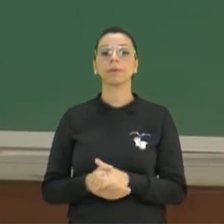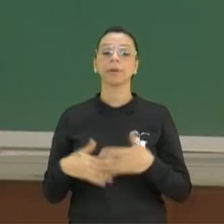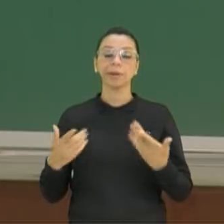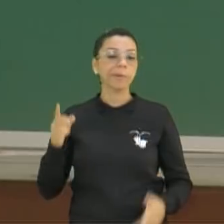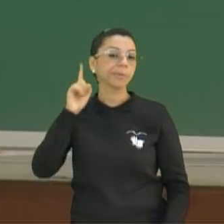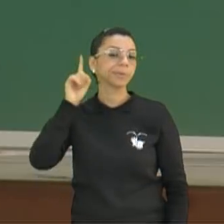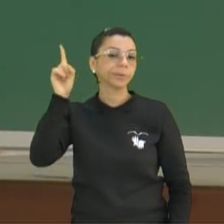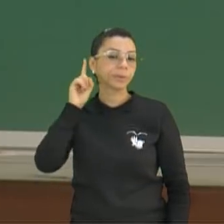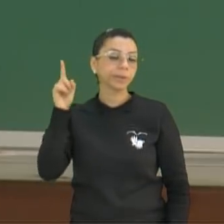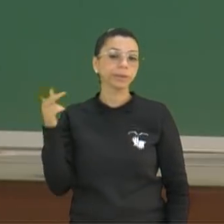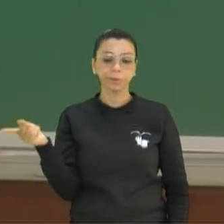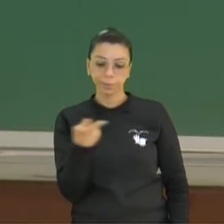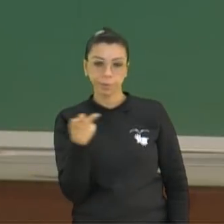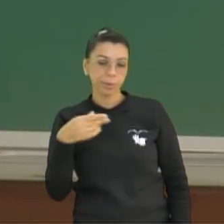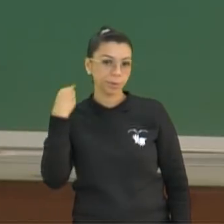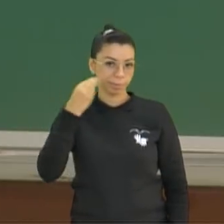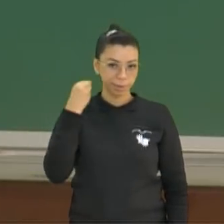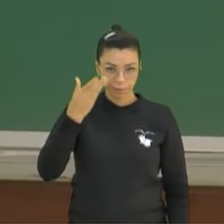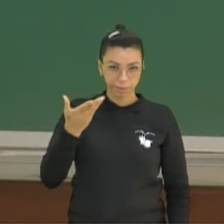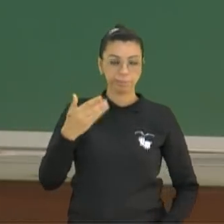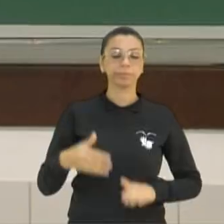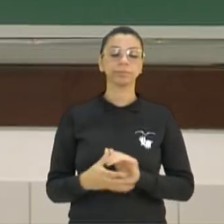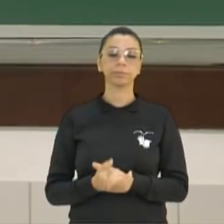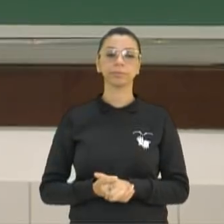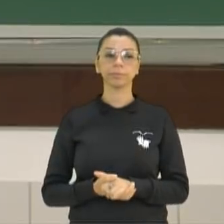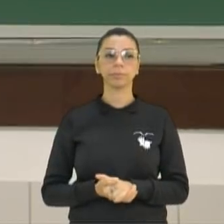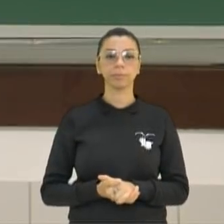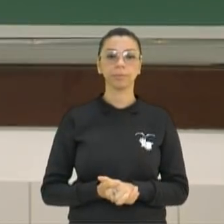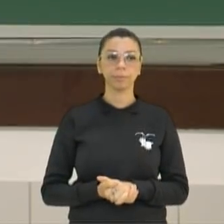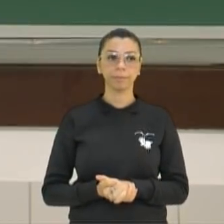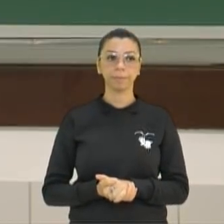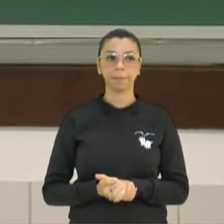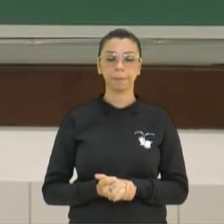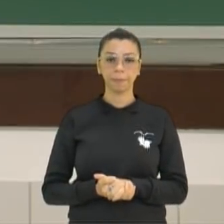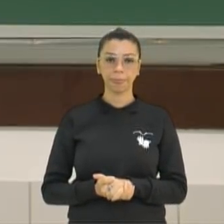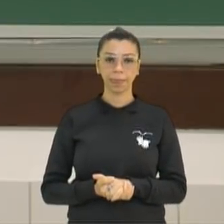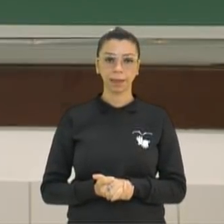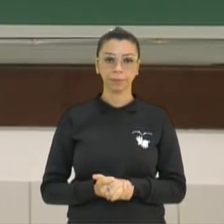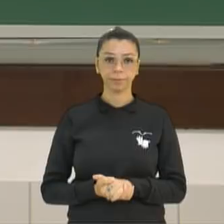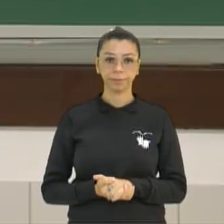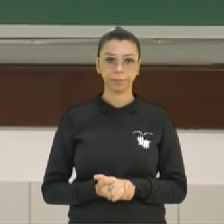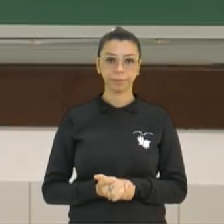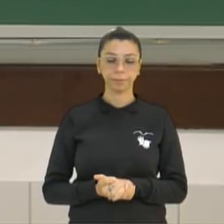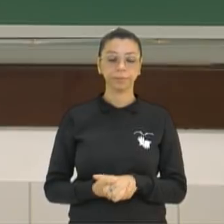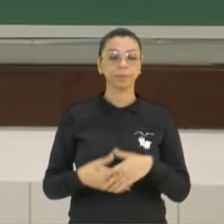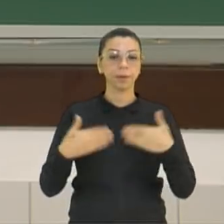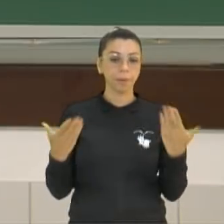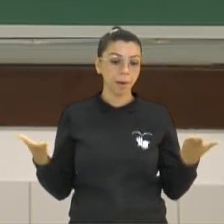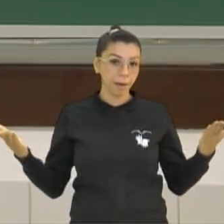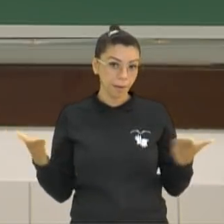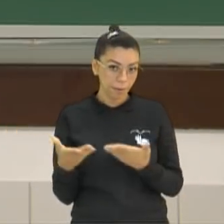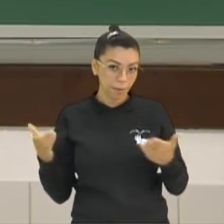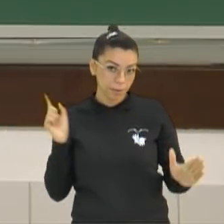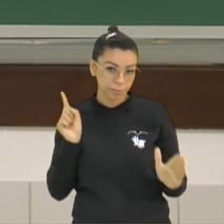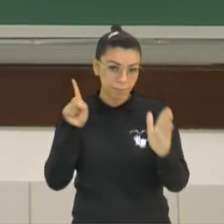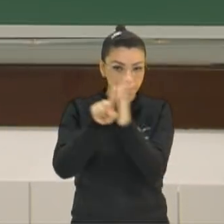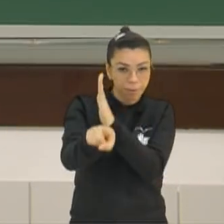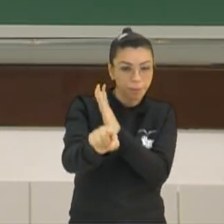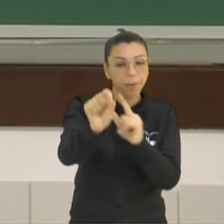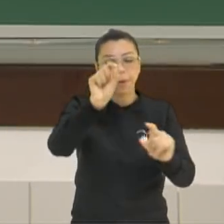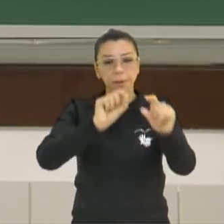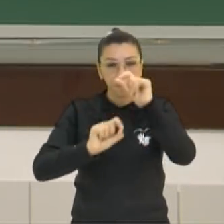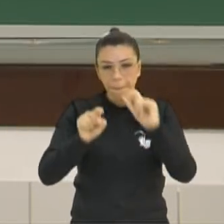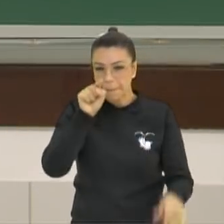dia deles, certo? Vamos lá. Answer the questions according to the text. Então, agora eu vou fazer umas perguntinhas para